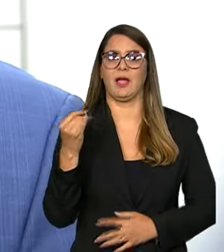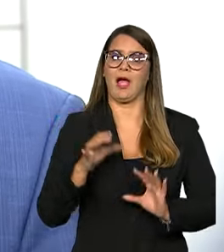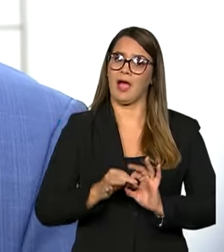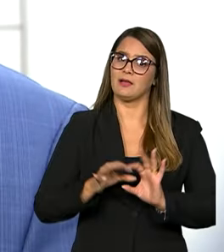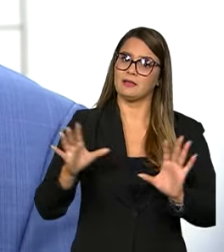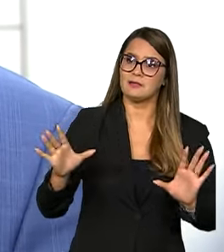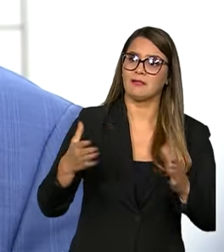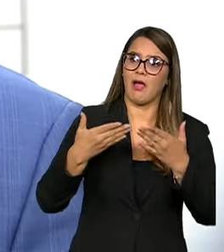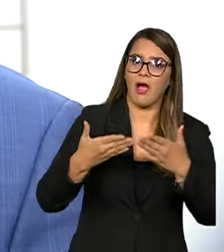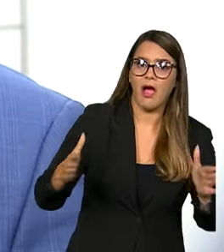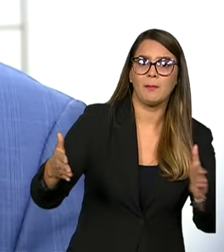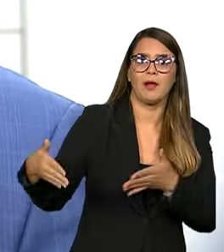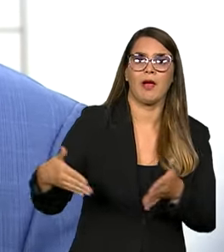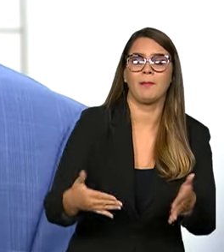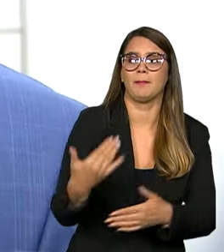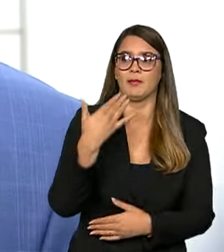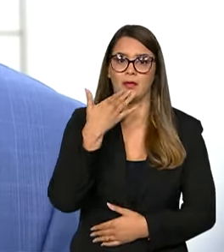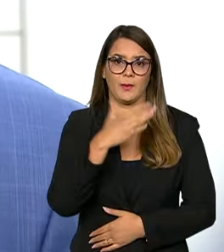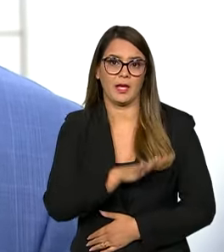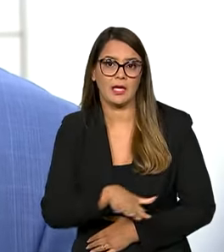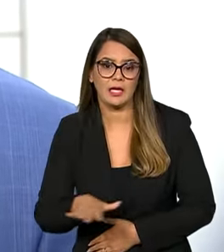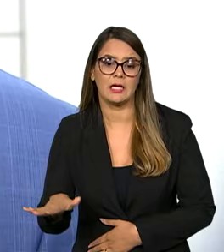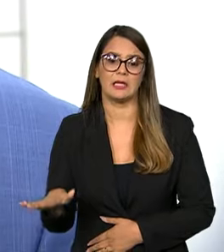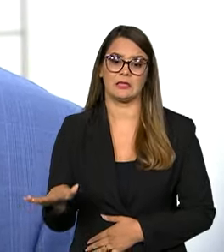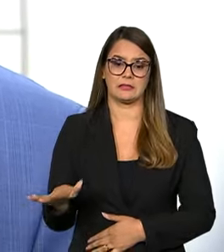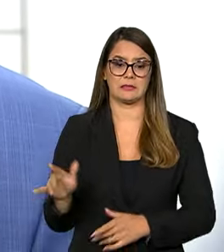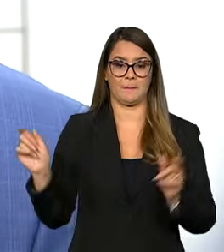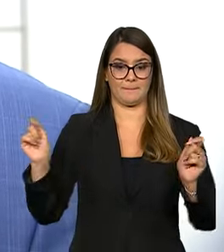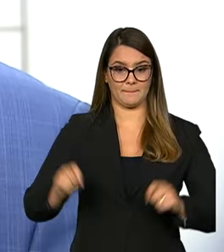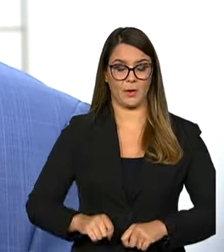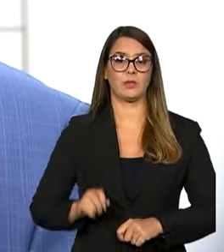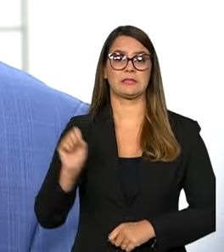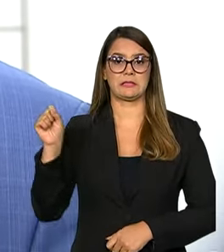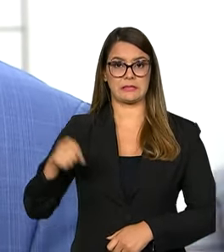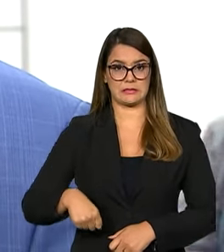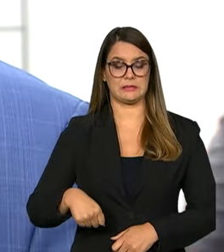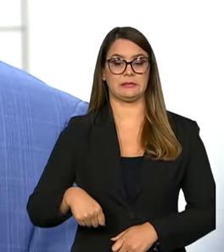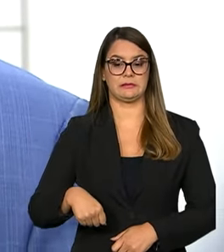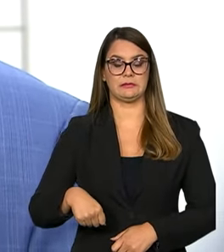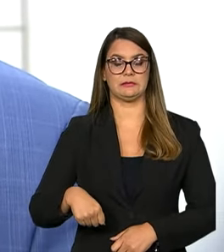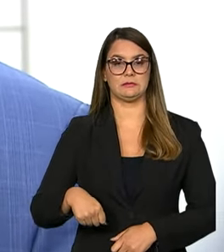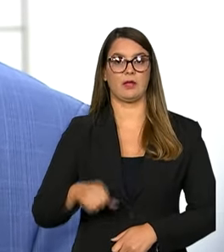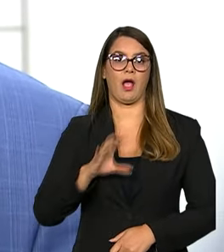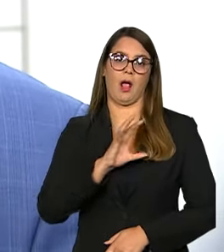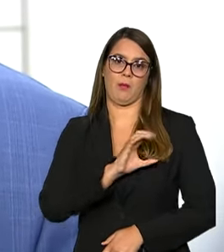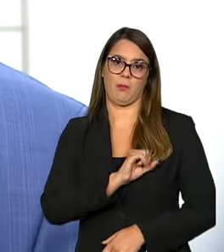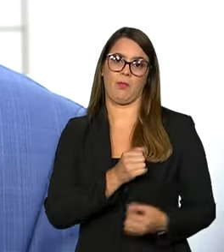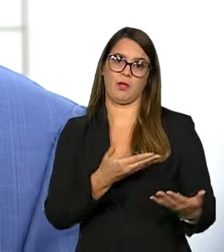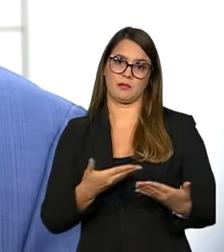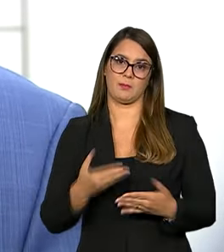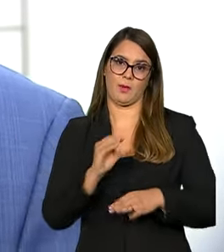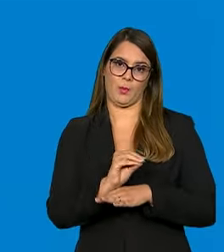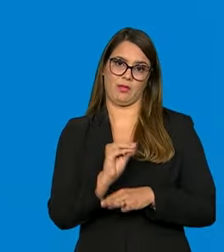permitir que se abram os caminhos para que as crianças elas possam ter o amor e o